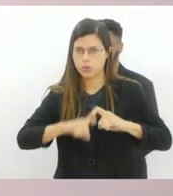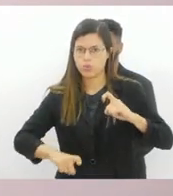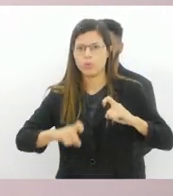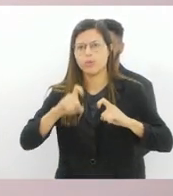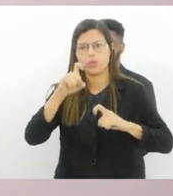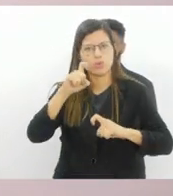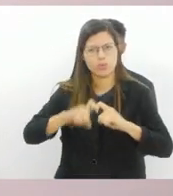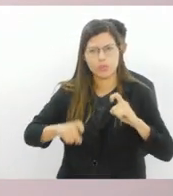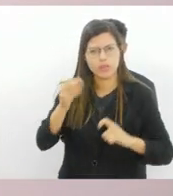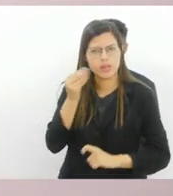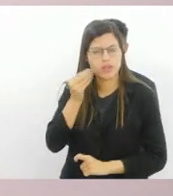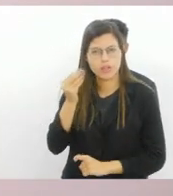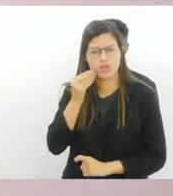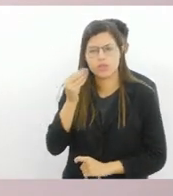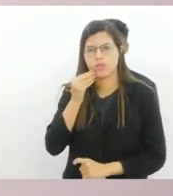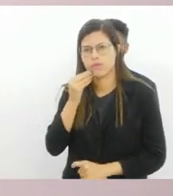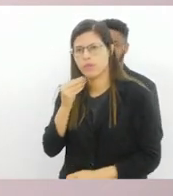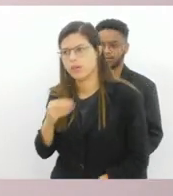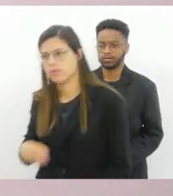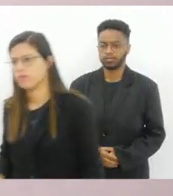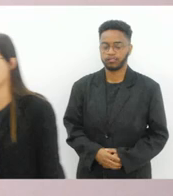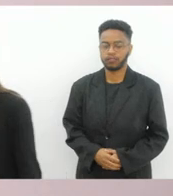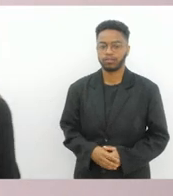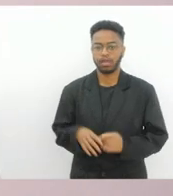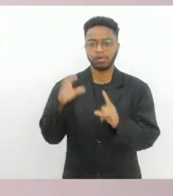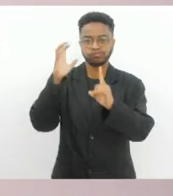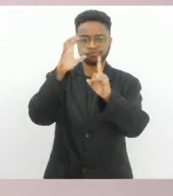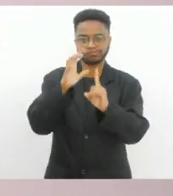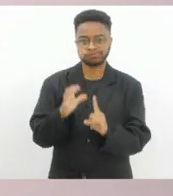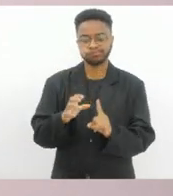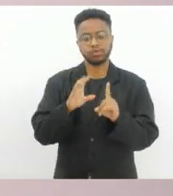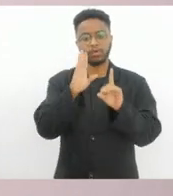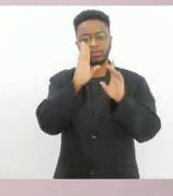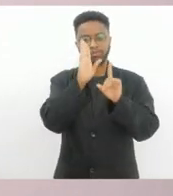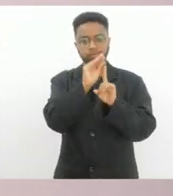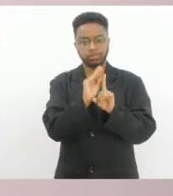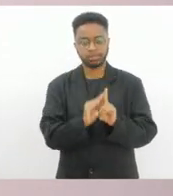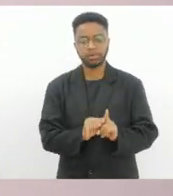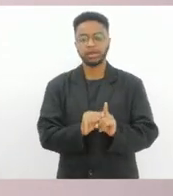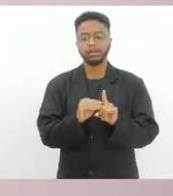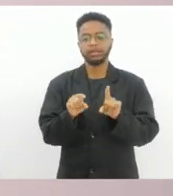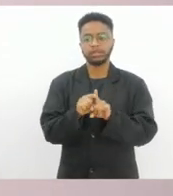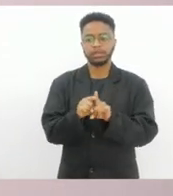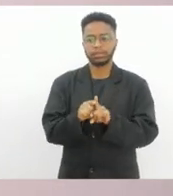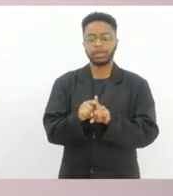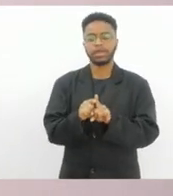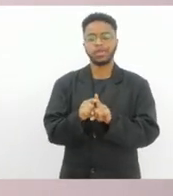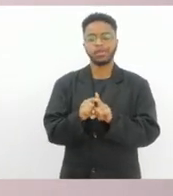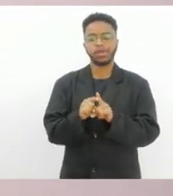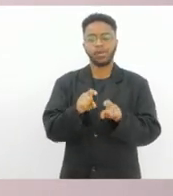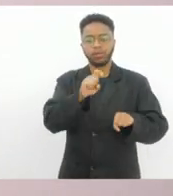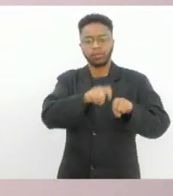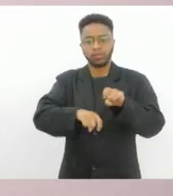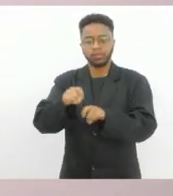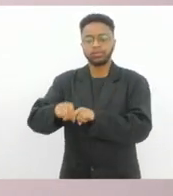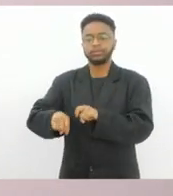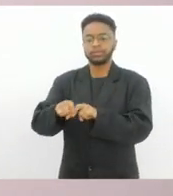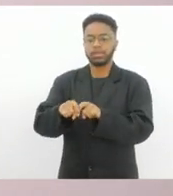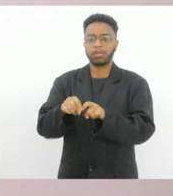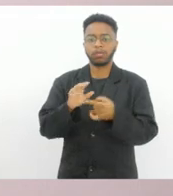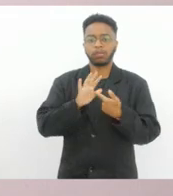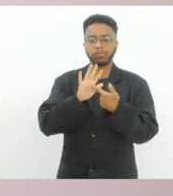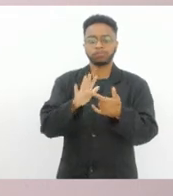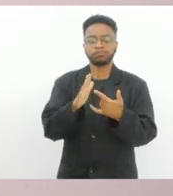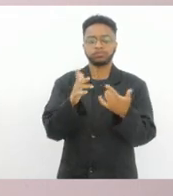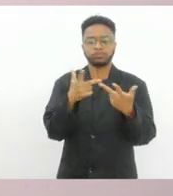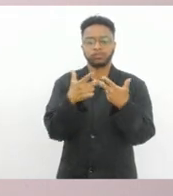estupro, importunação sexual, assédio sexual, ato obsceno e violação sexual mediante fraude. Vale